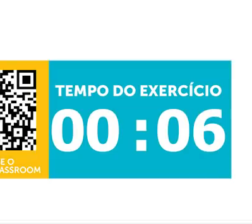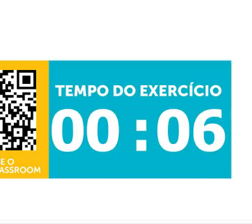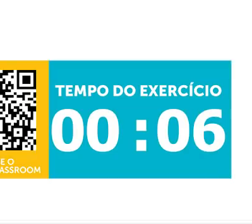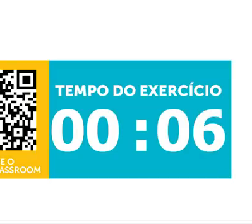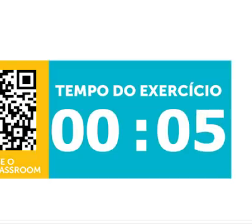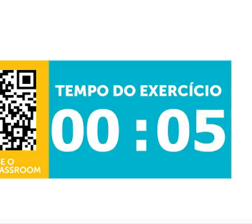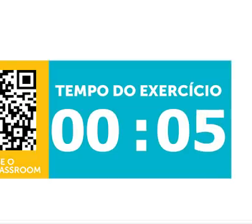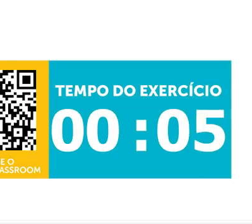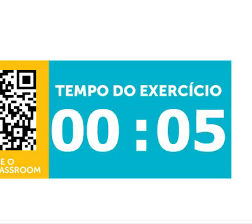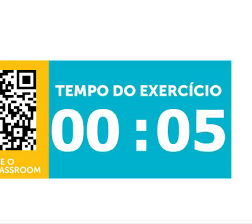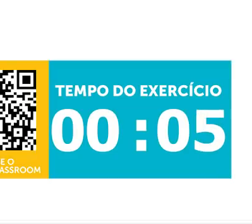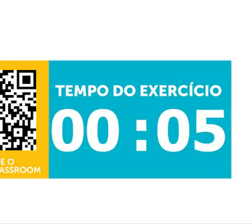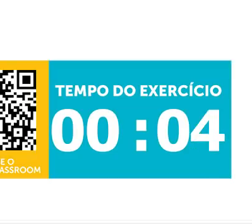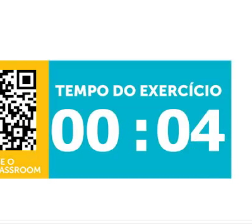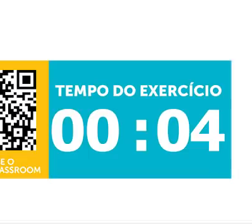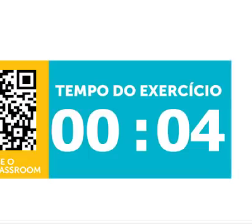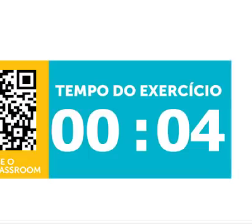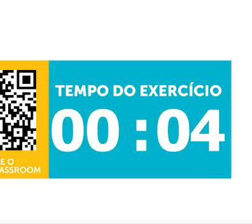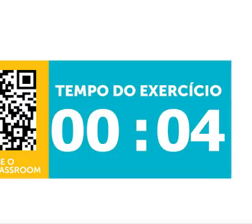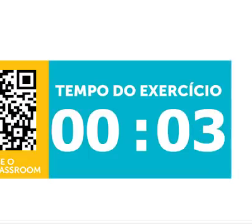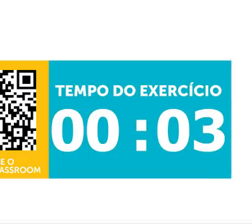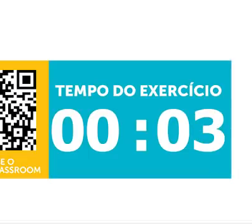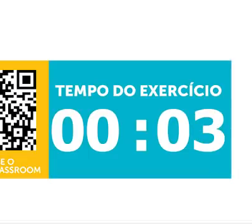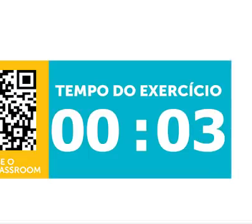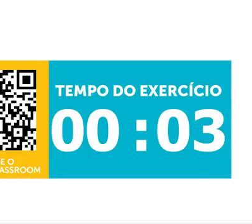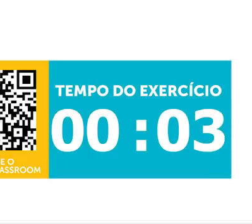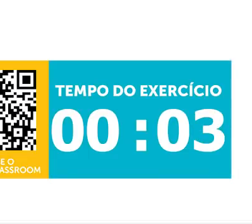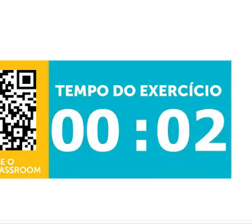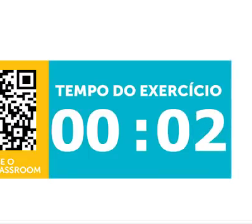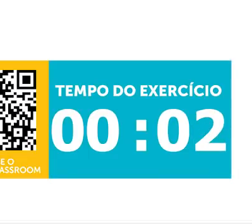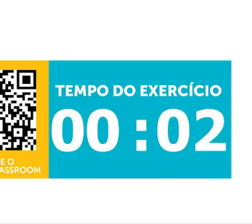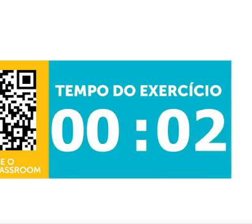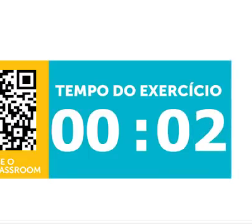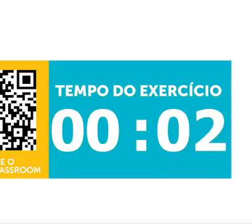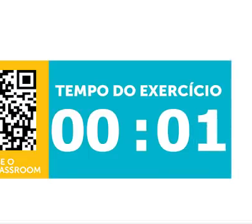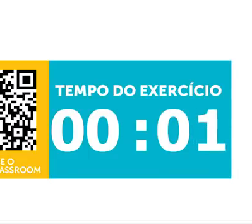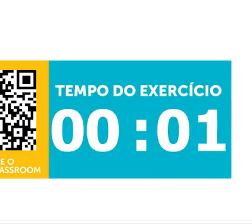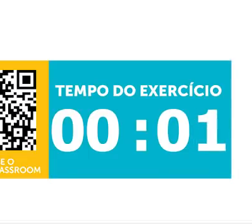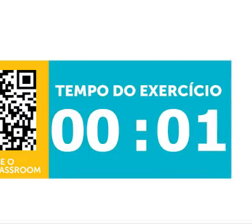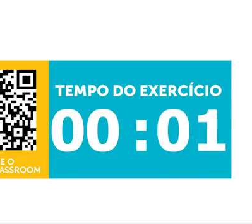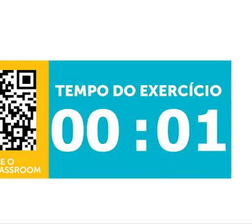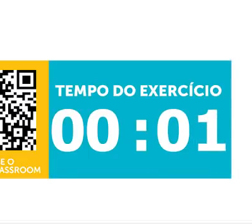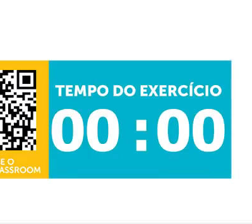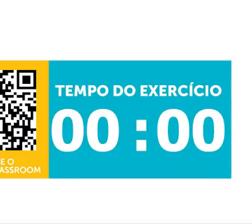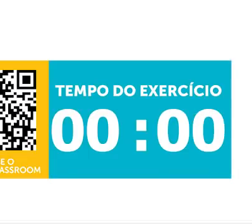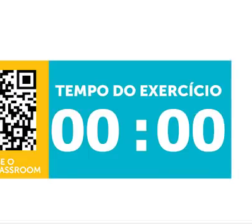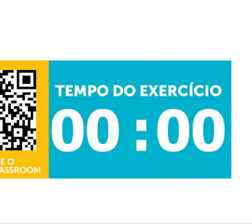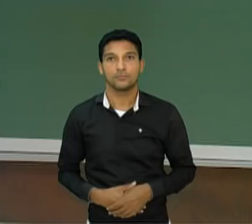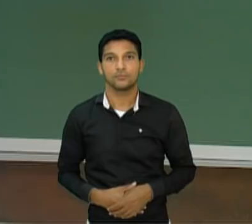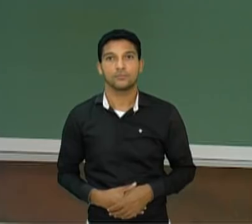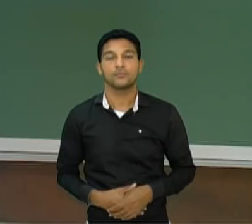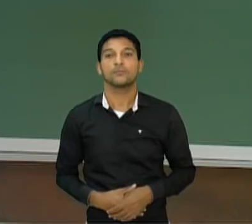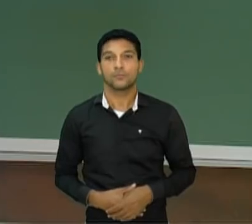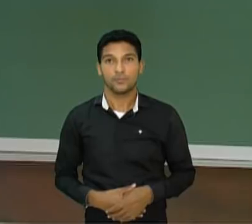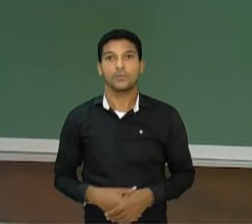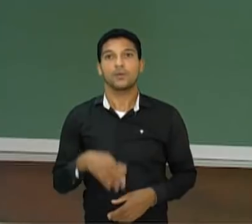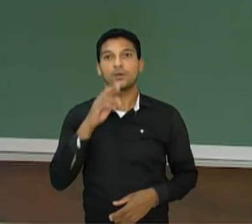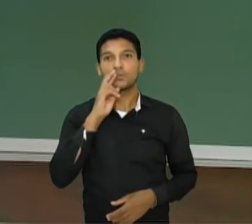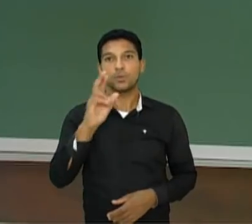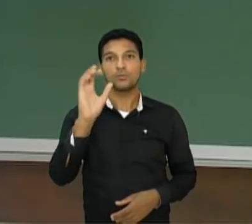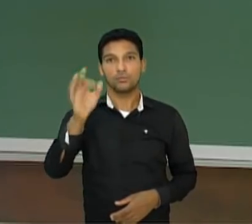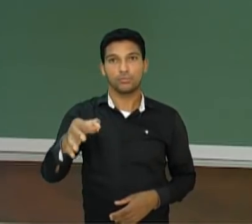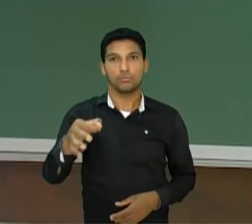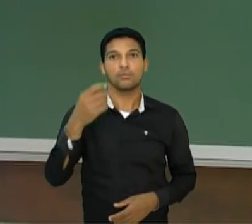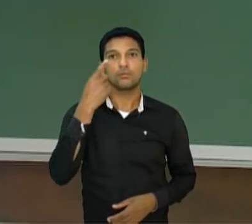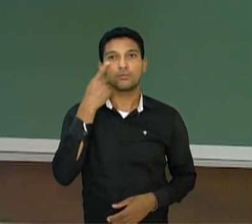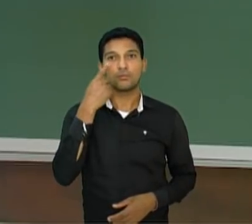o aviltante selo da escravidão e cujos senhores nisso consentirão. Então, aqui o documento de 10 de agosto